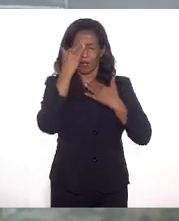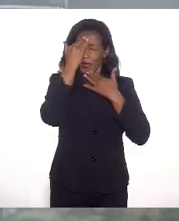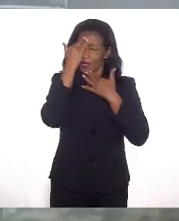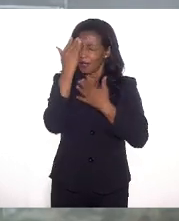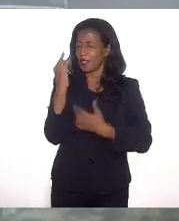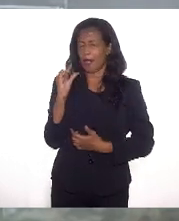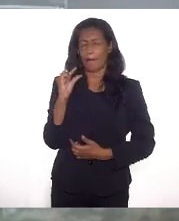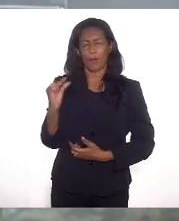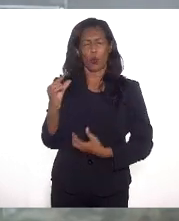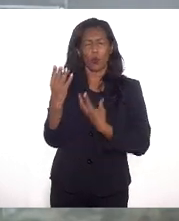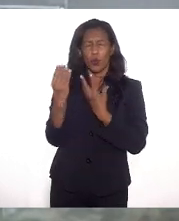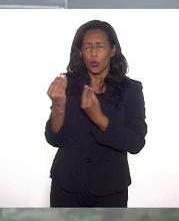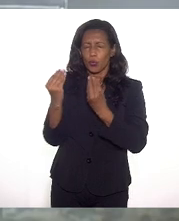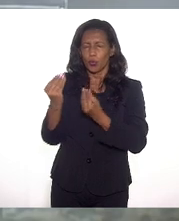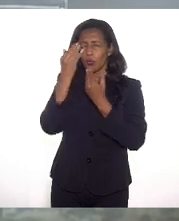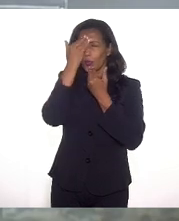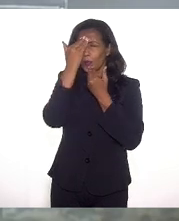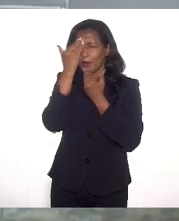muito obrigado.